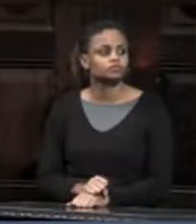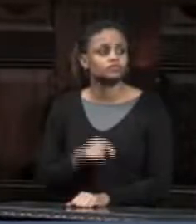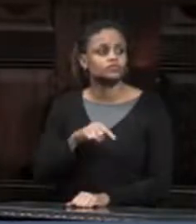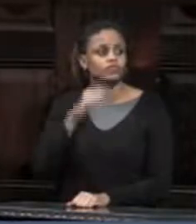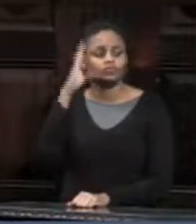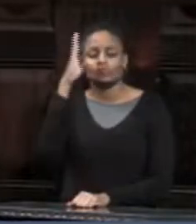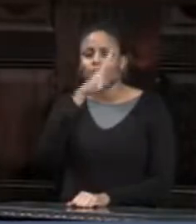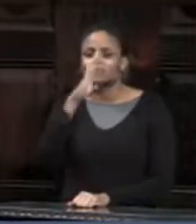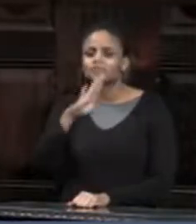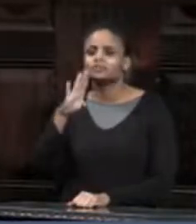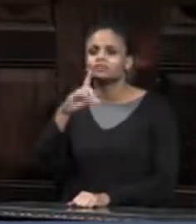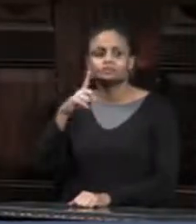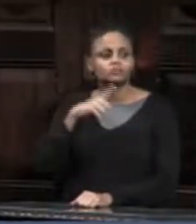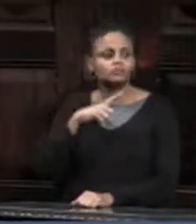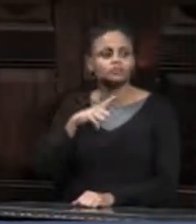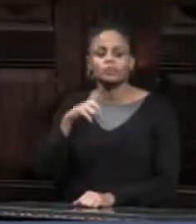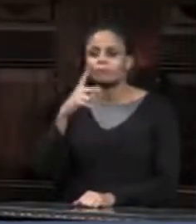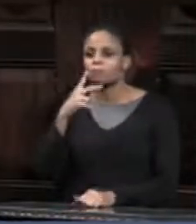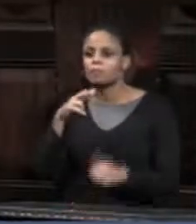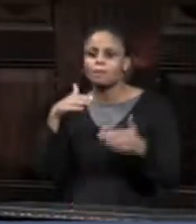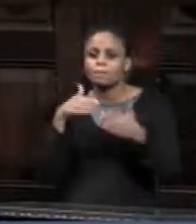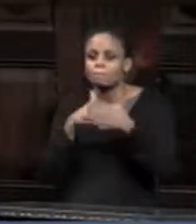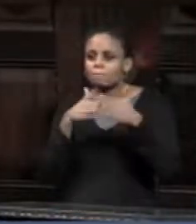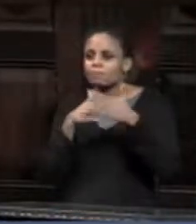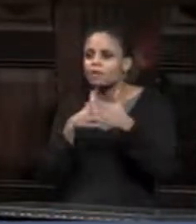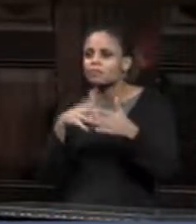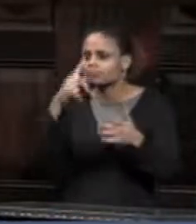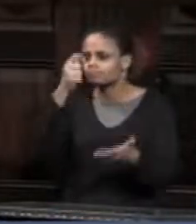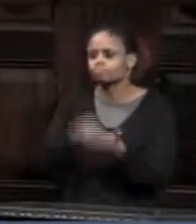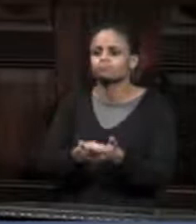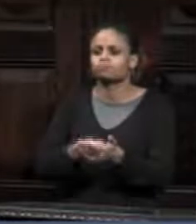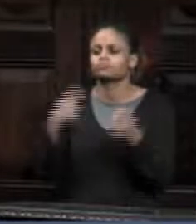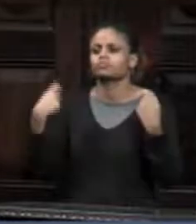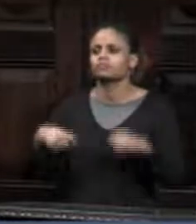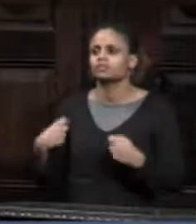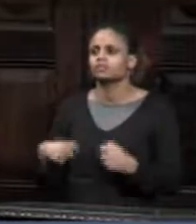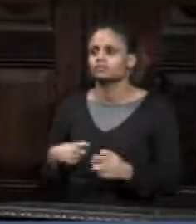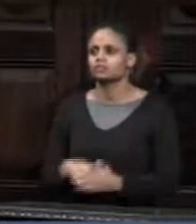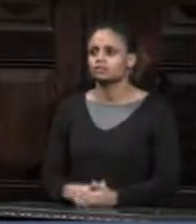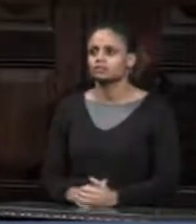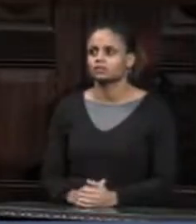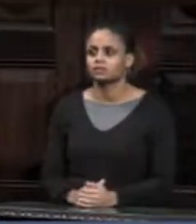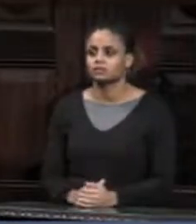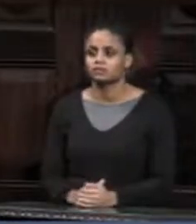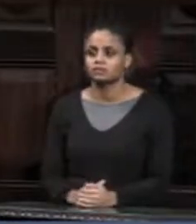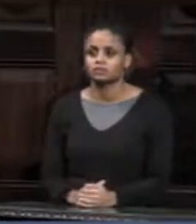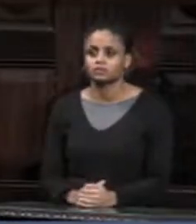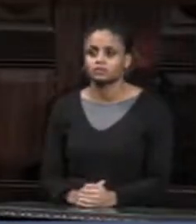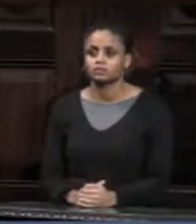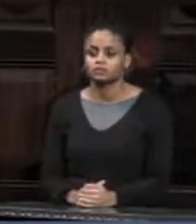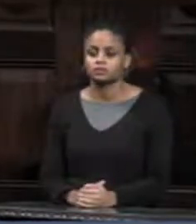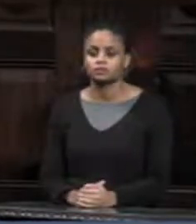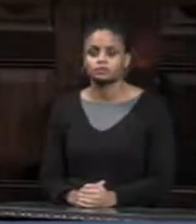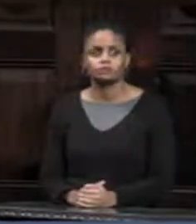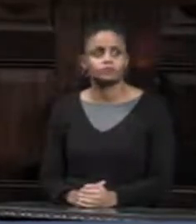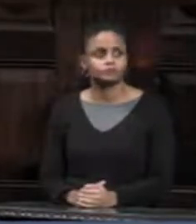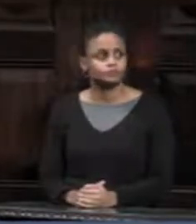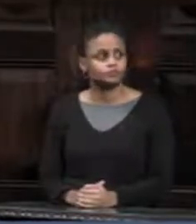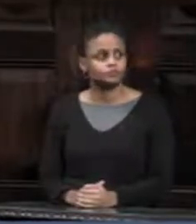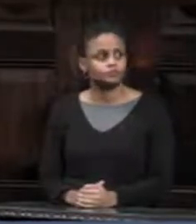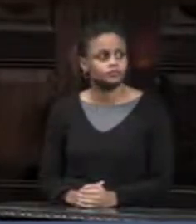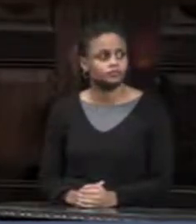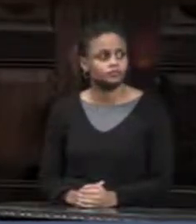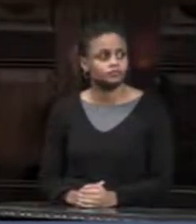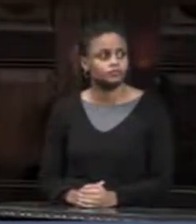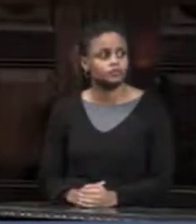de definição de seus rumos. É claro que a ultradireita, a